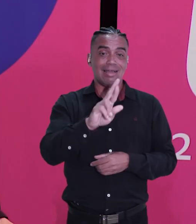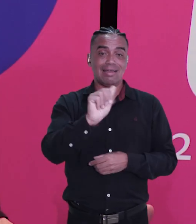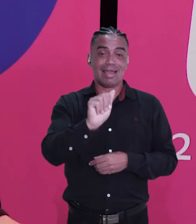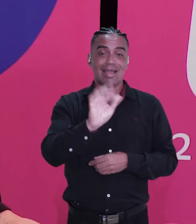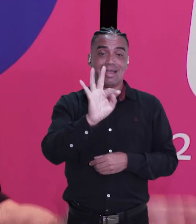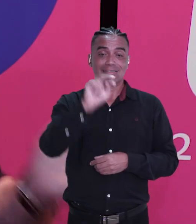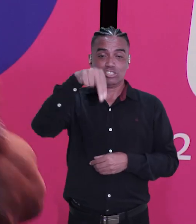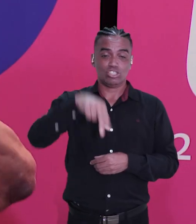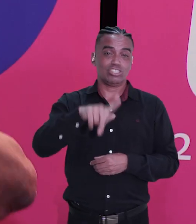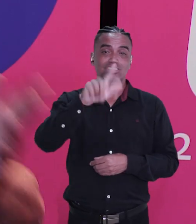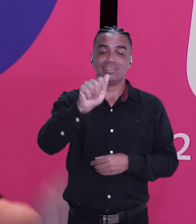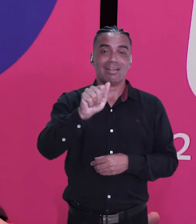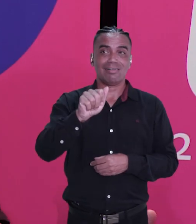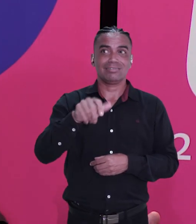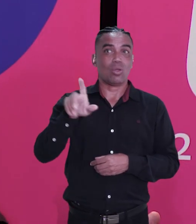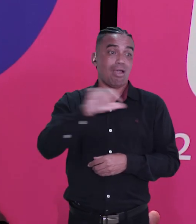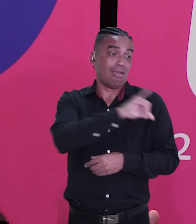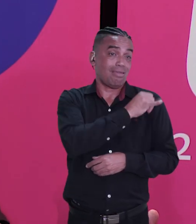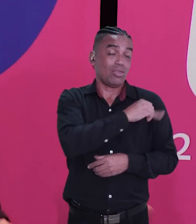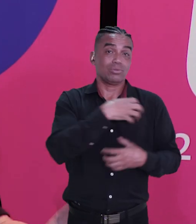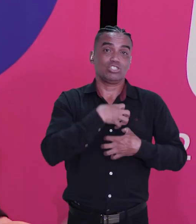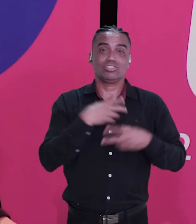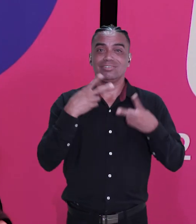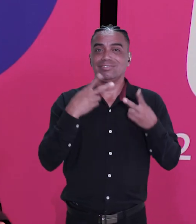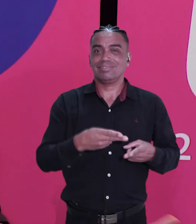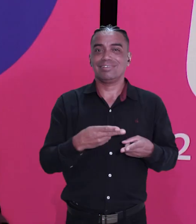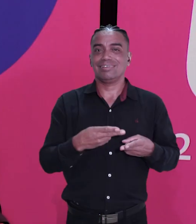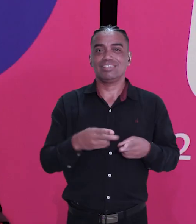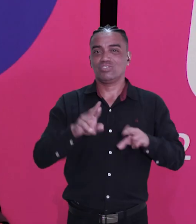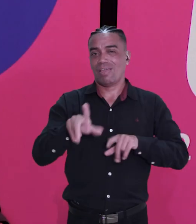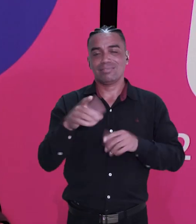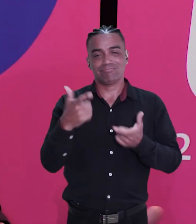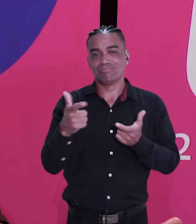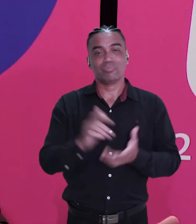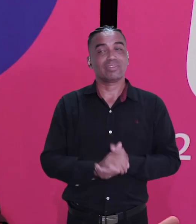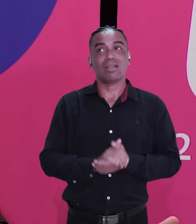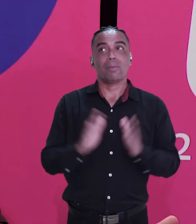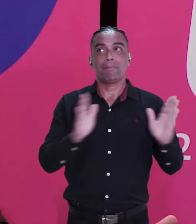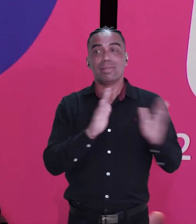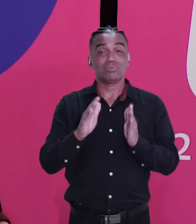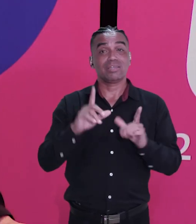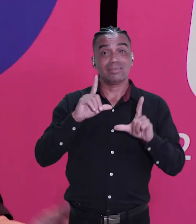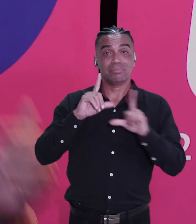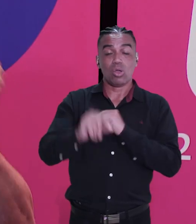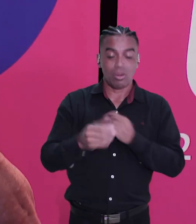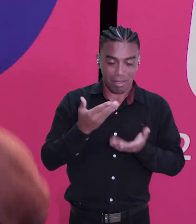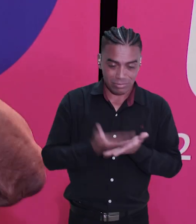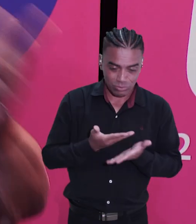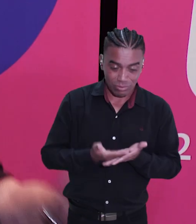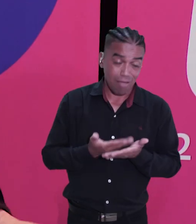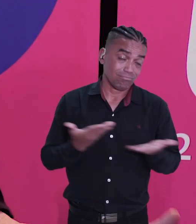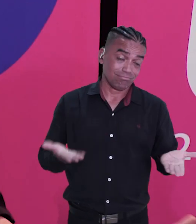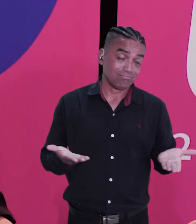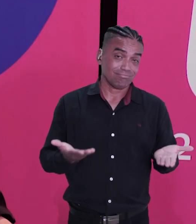de Caratinga e tudo, mas quando eu sentia no Largo do Machado, no Rio, não fazia a menor diferença. Né? E como acontecia muito naquela época, um dia você tem